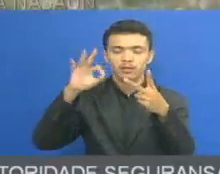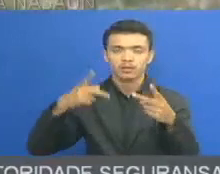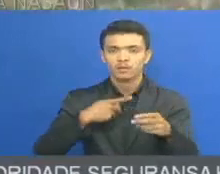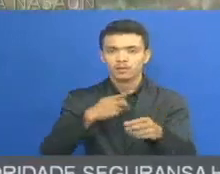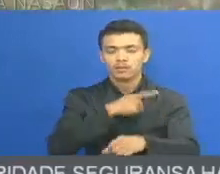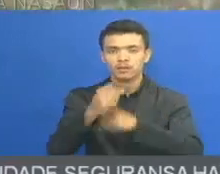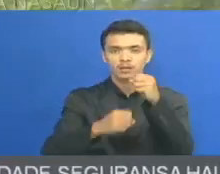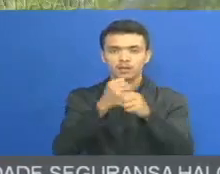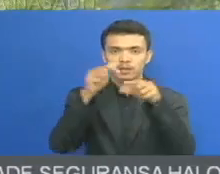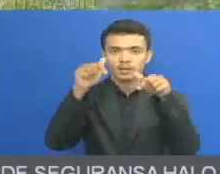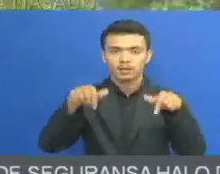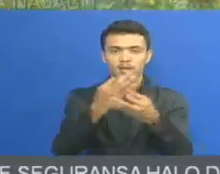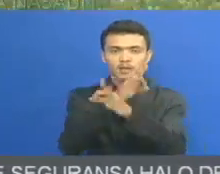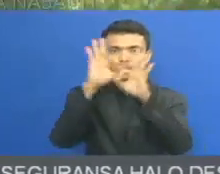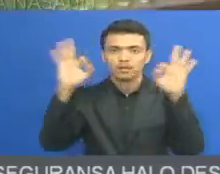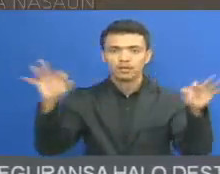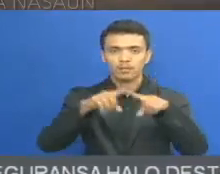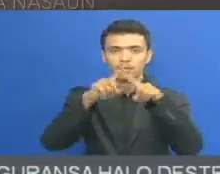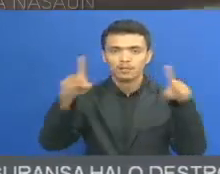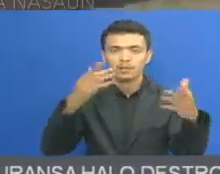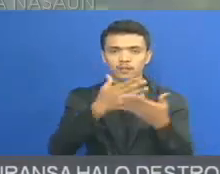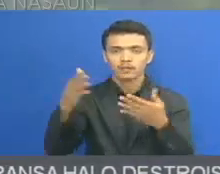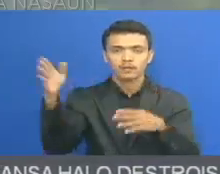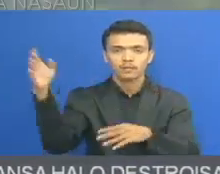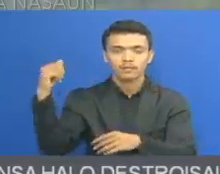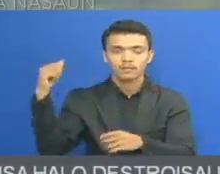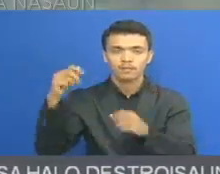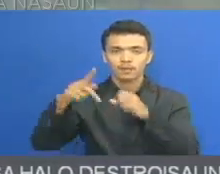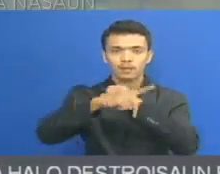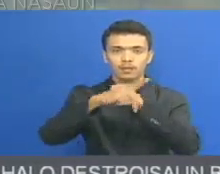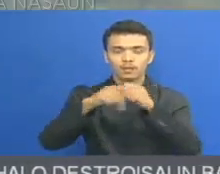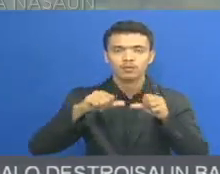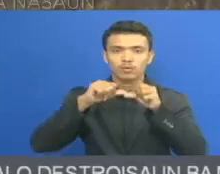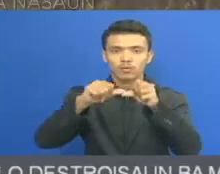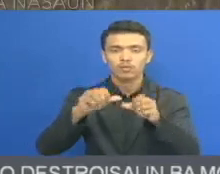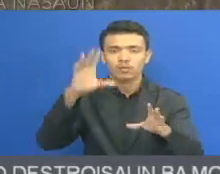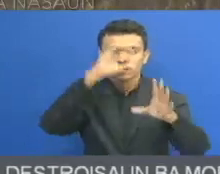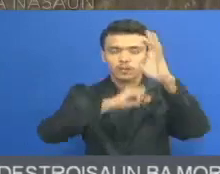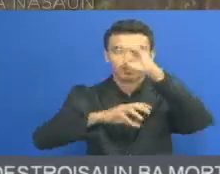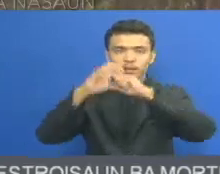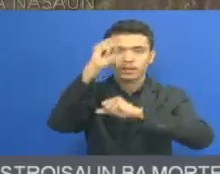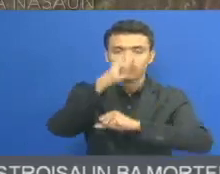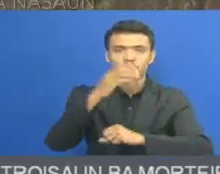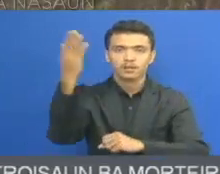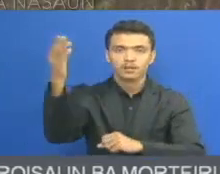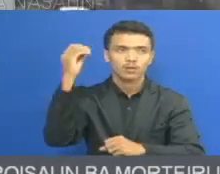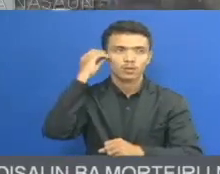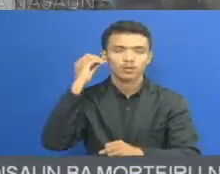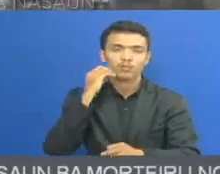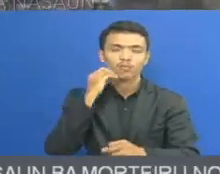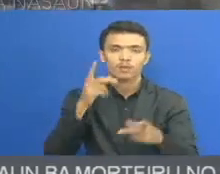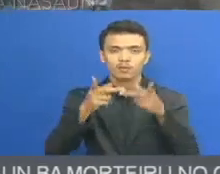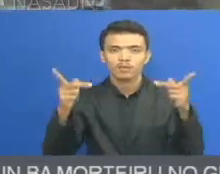tinang ne remata tiona, mas be atributo partido político Balun continua dada ela e uma ou em no eleten. Fatin